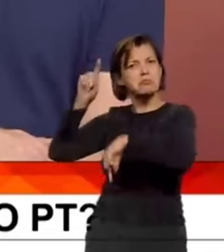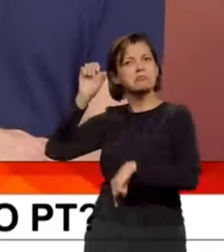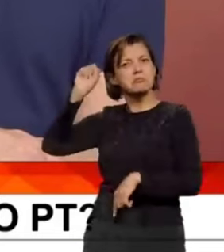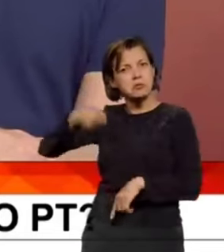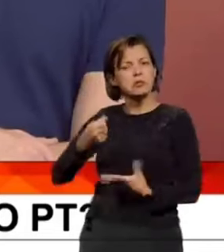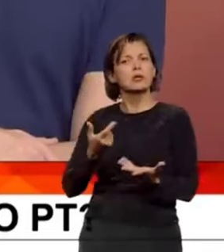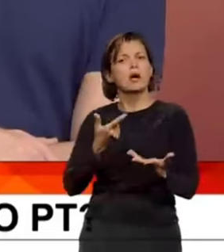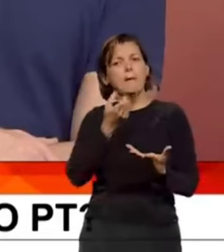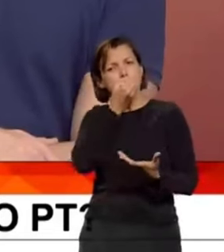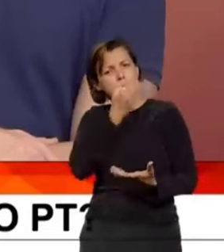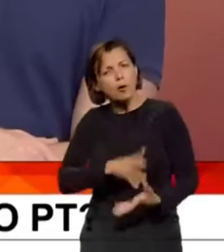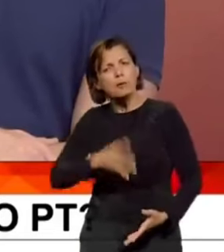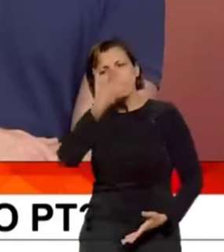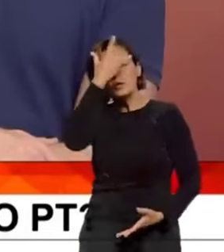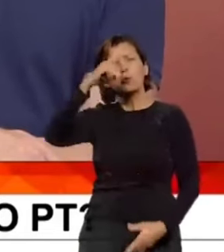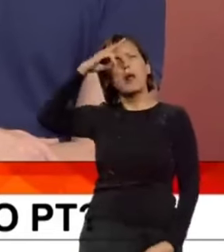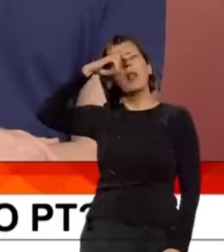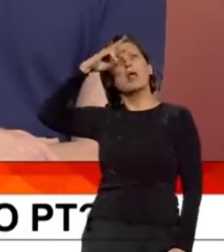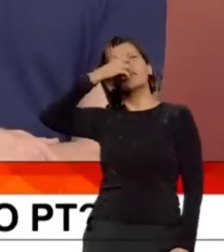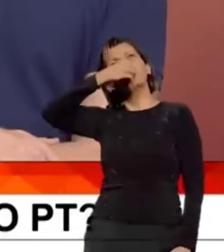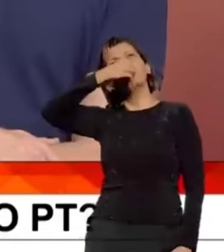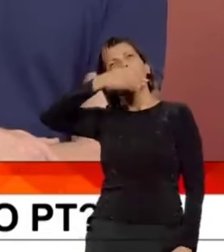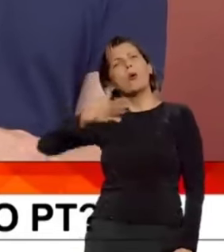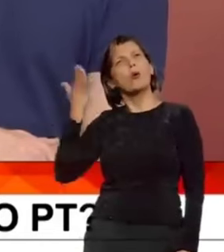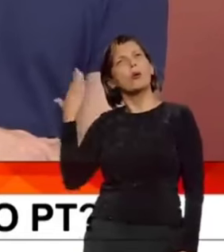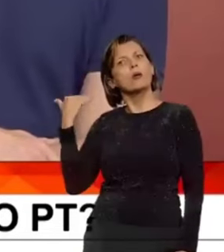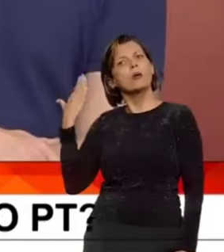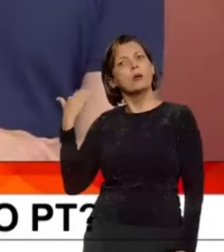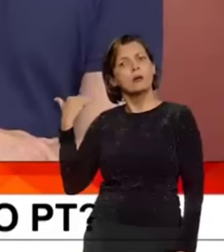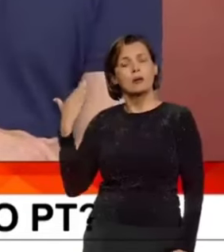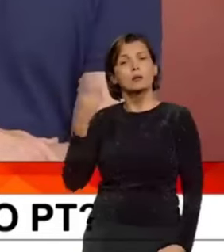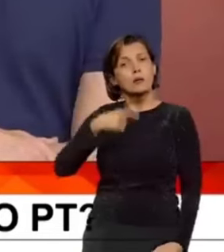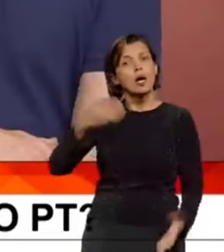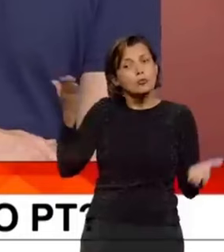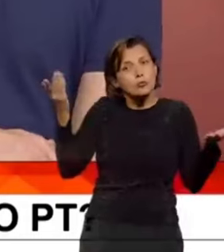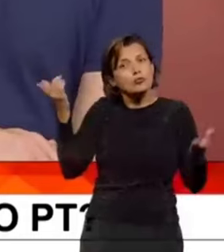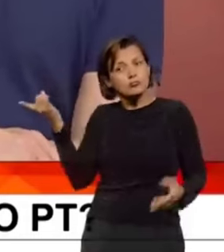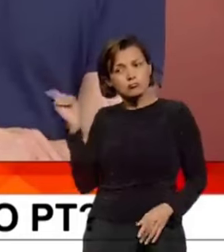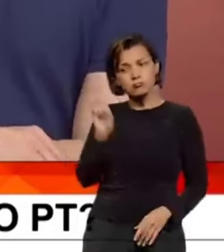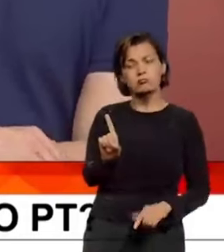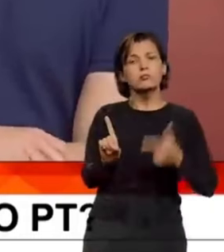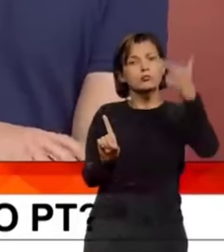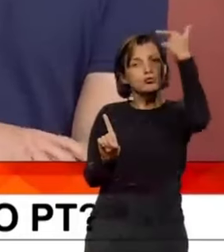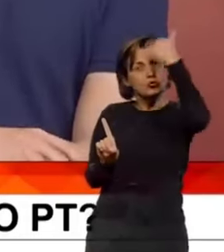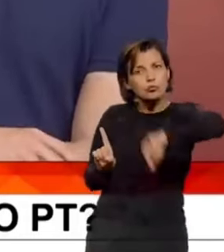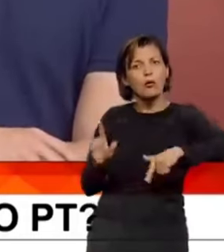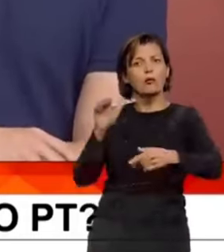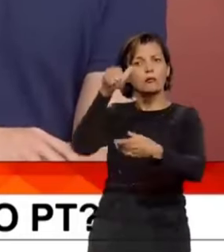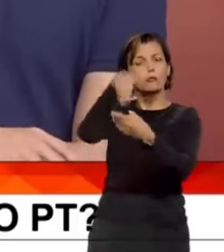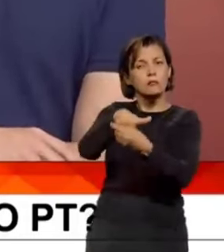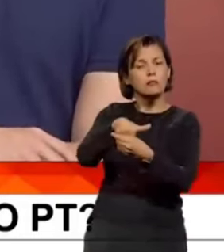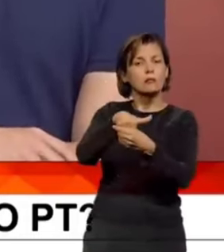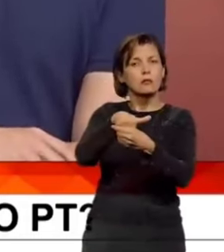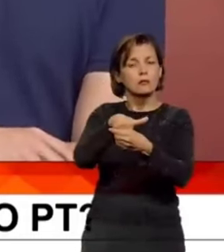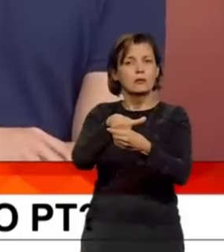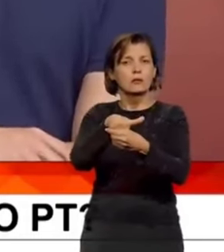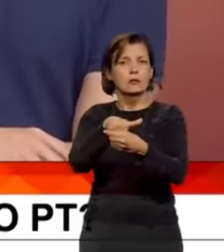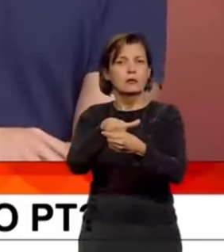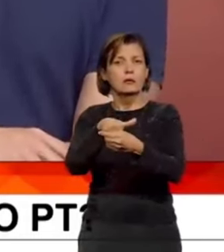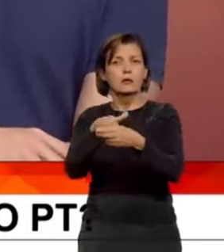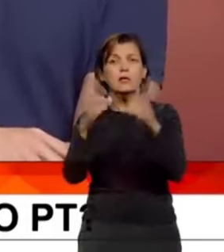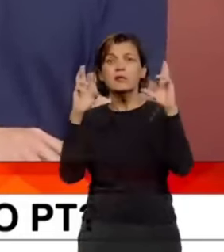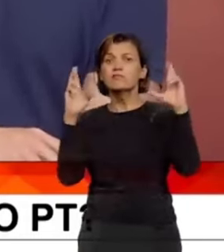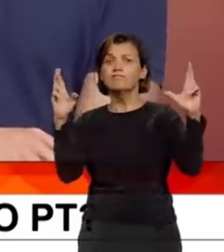sucesso é um governo que traz boas lembranças ao povo brasileiro e novamente tá aí para concorrência